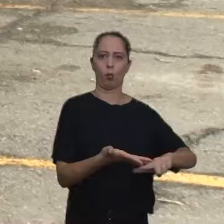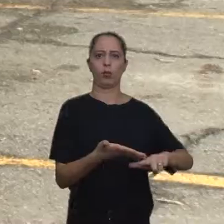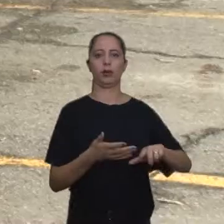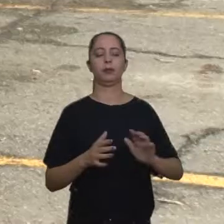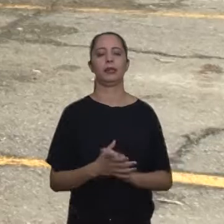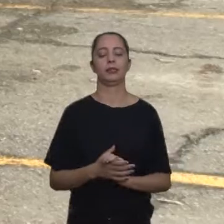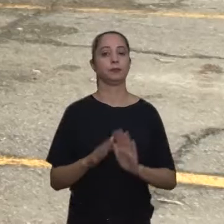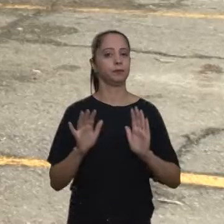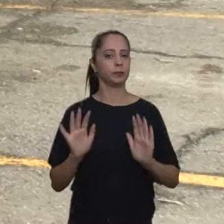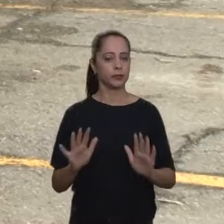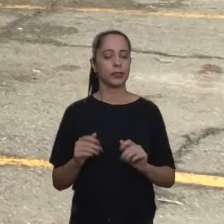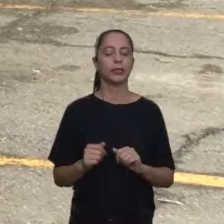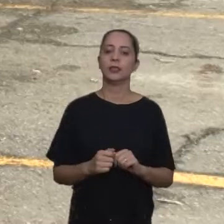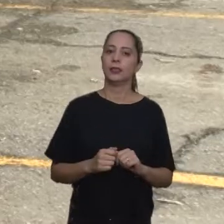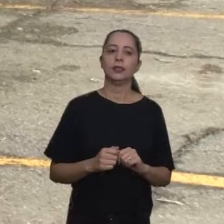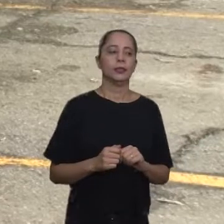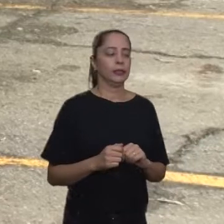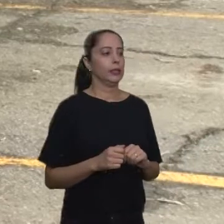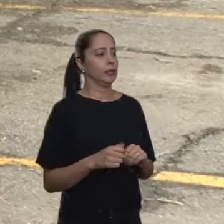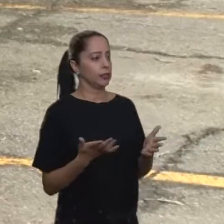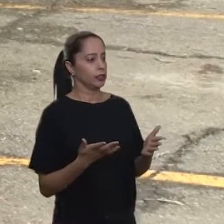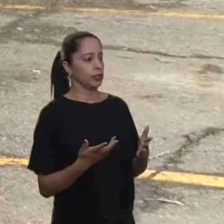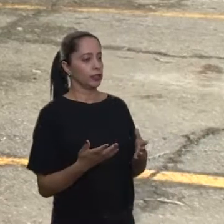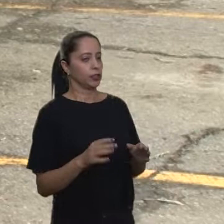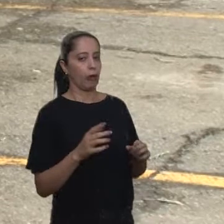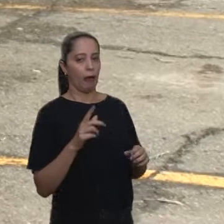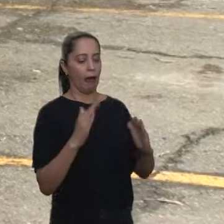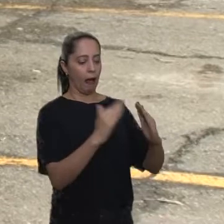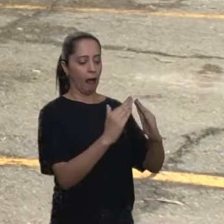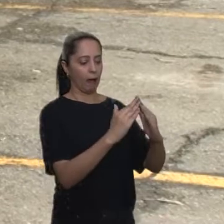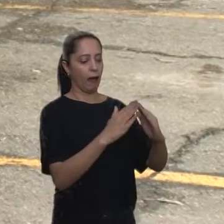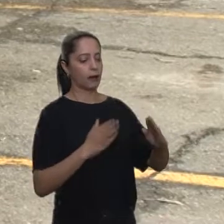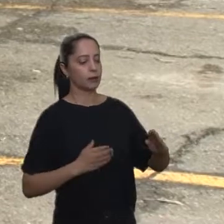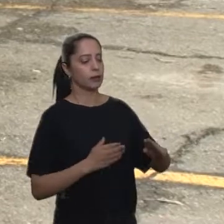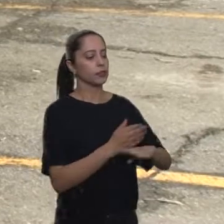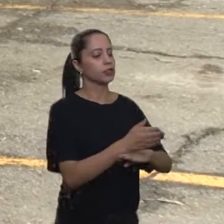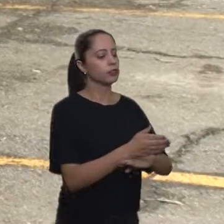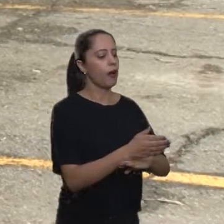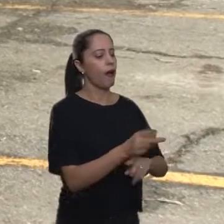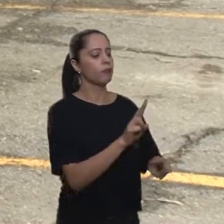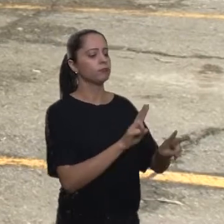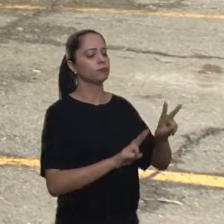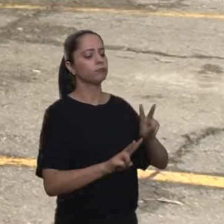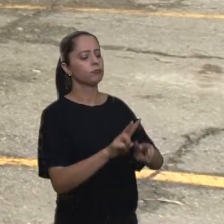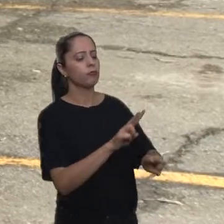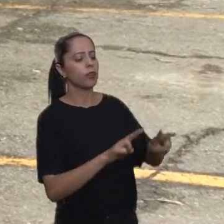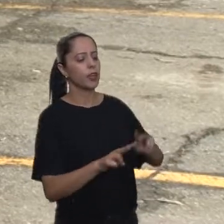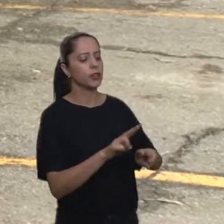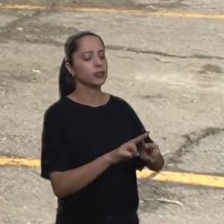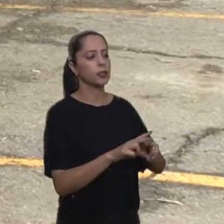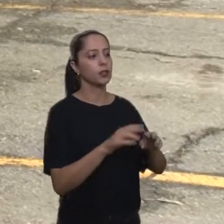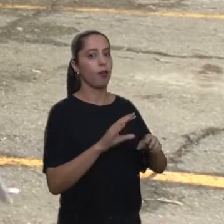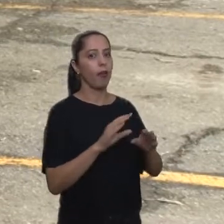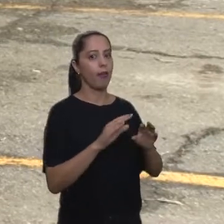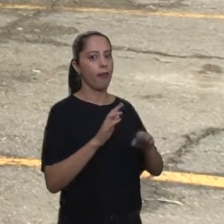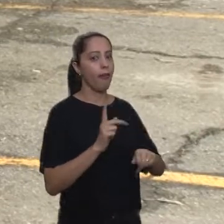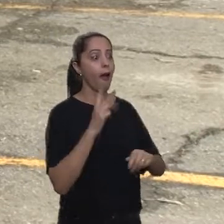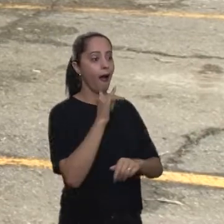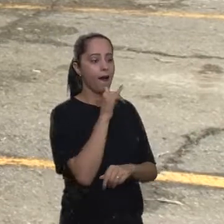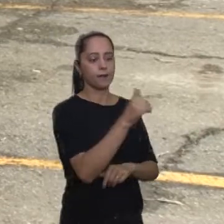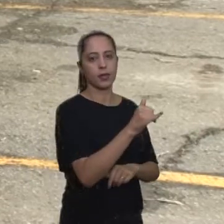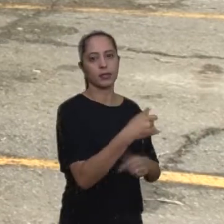mosquito. A gente procura fazer dentro da vistoria no imóvel todo tipo de orientação, desde